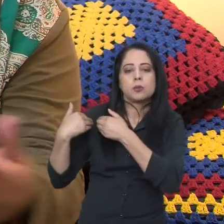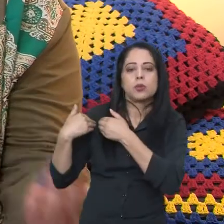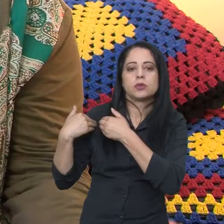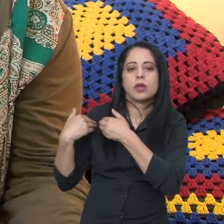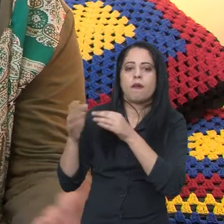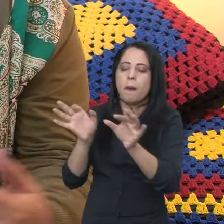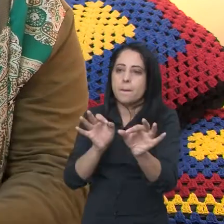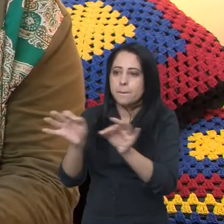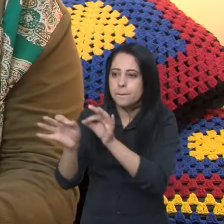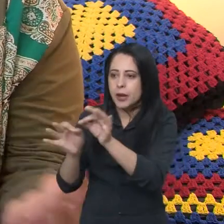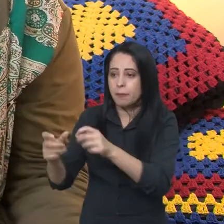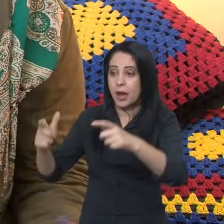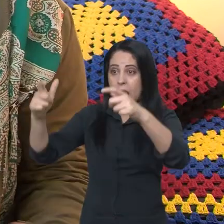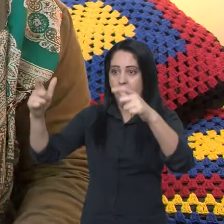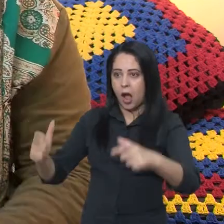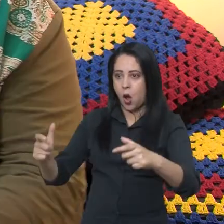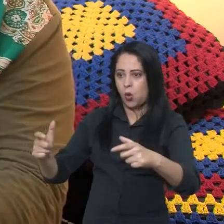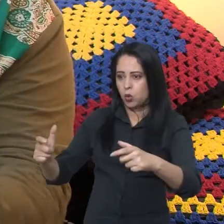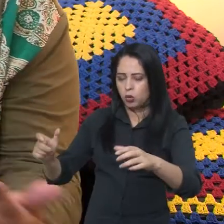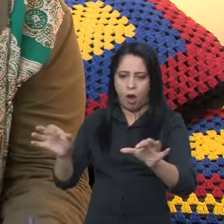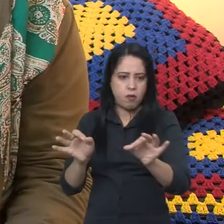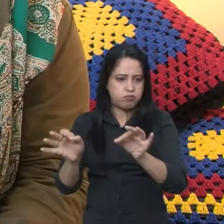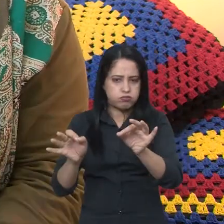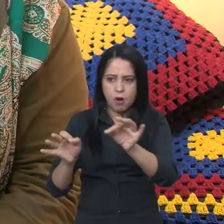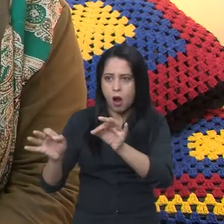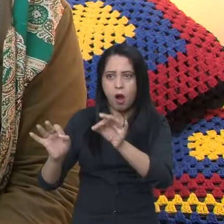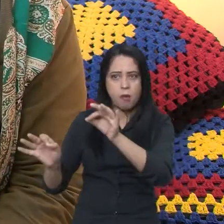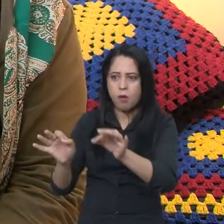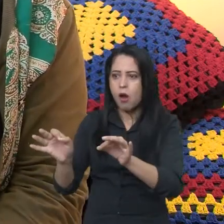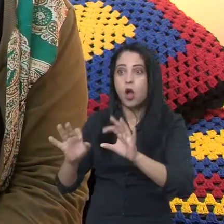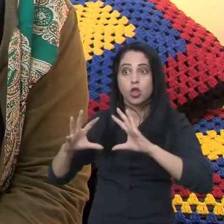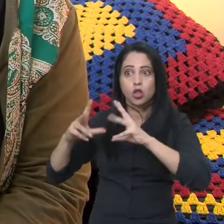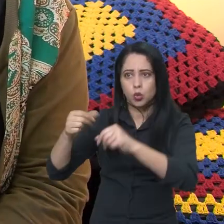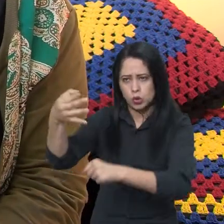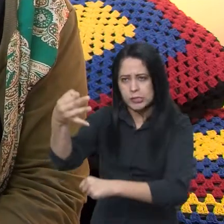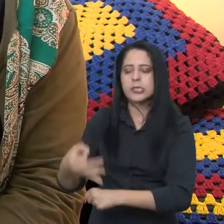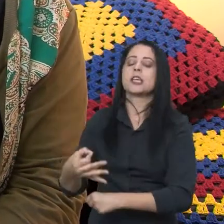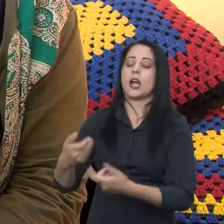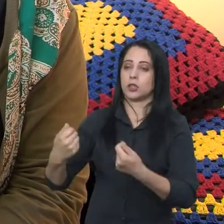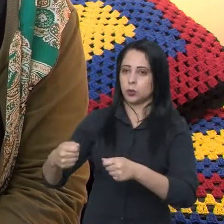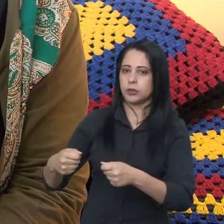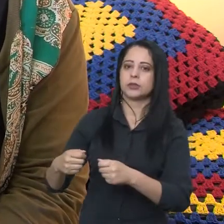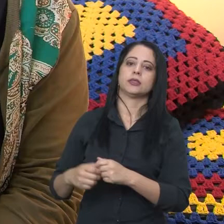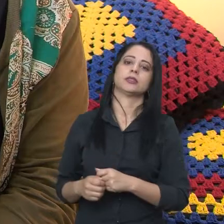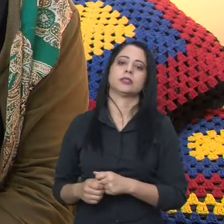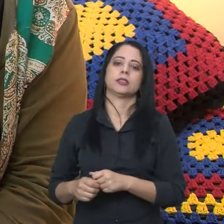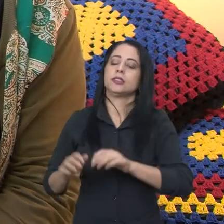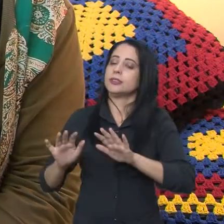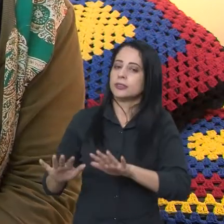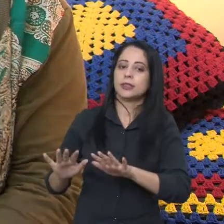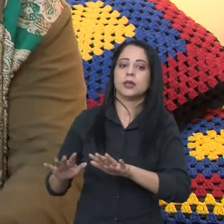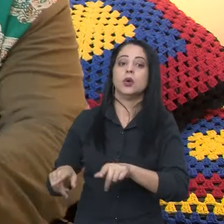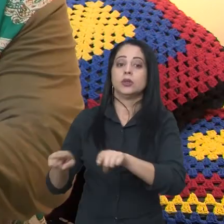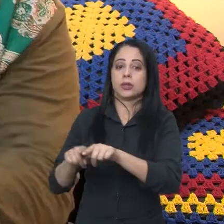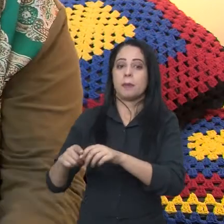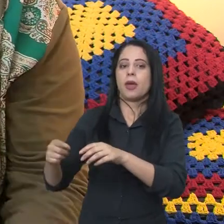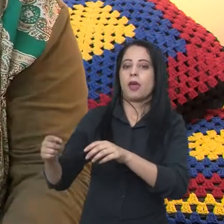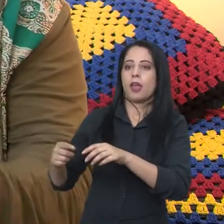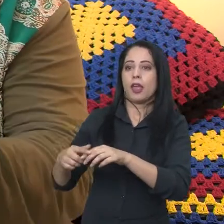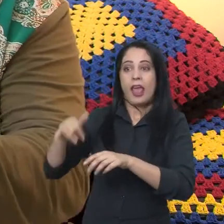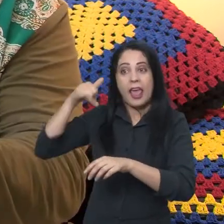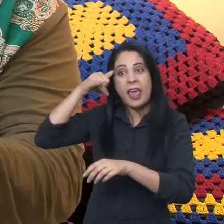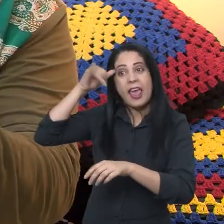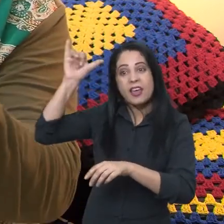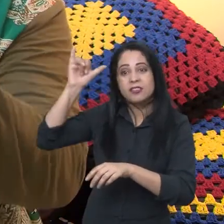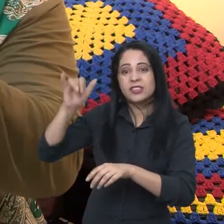por organizar a sessão para que não deixe nada acontecer lá dentro e que atrapalhe a votação, enfim. Também por